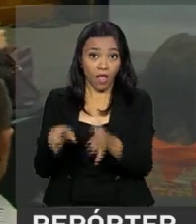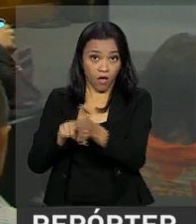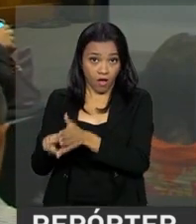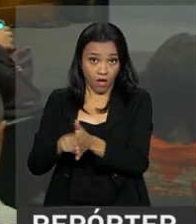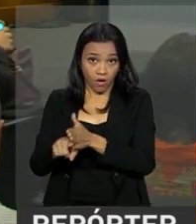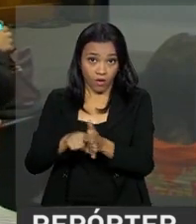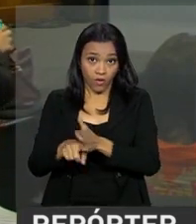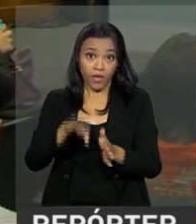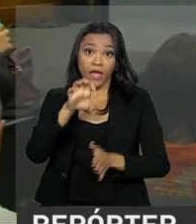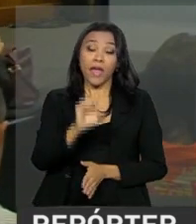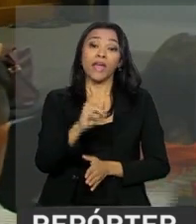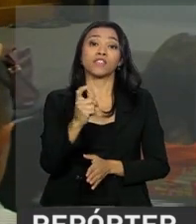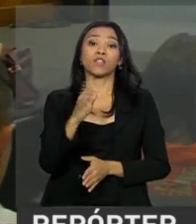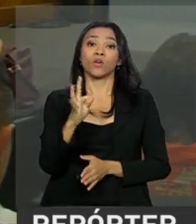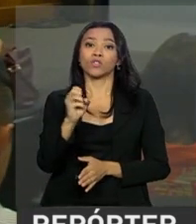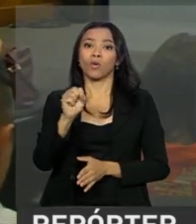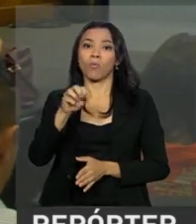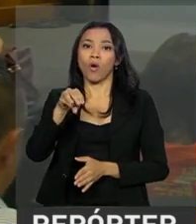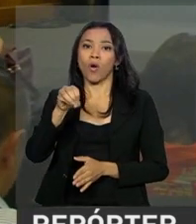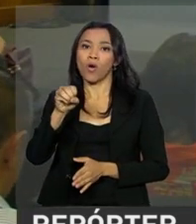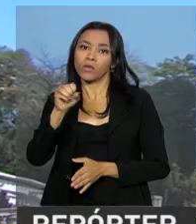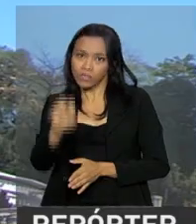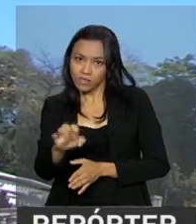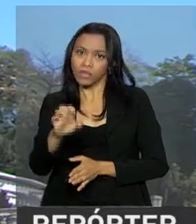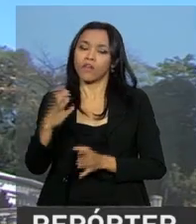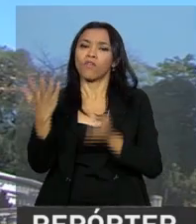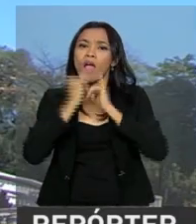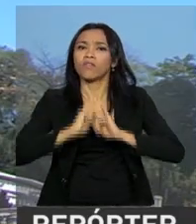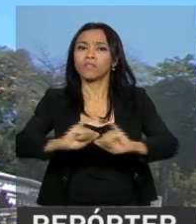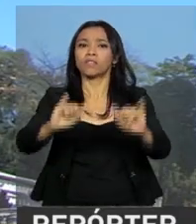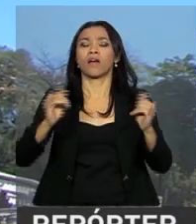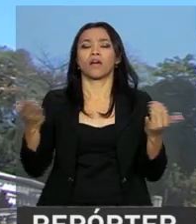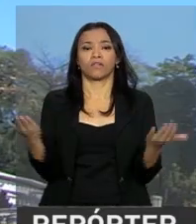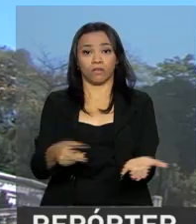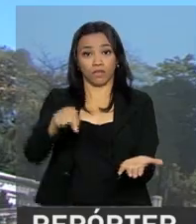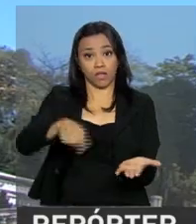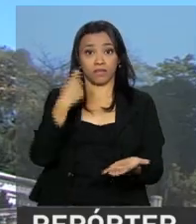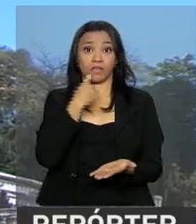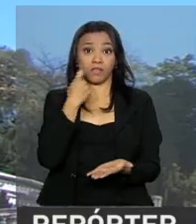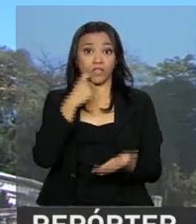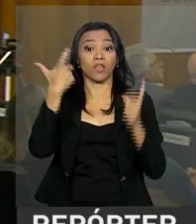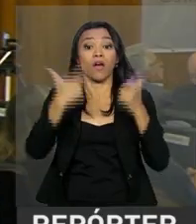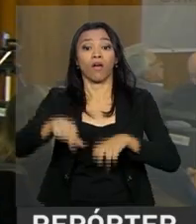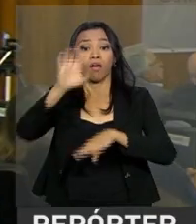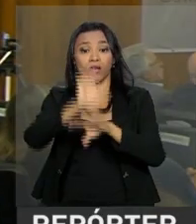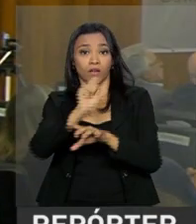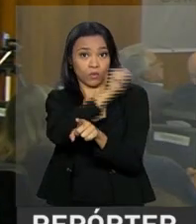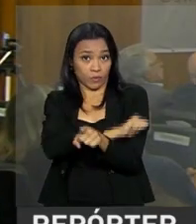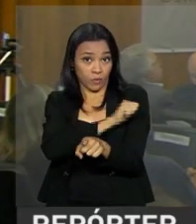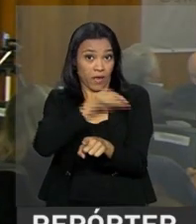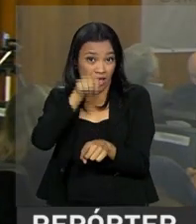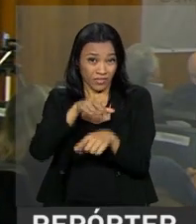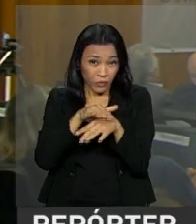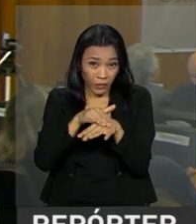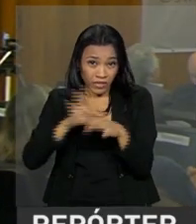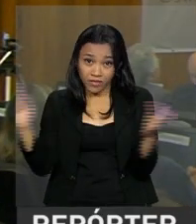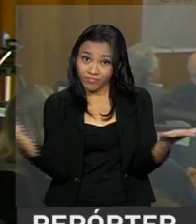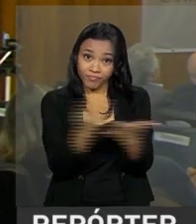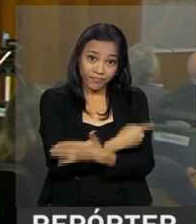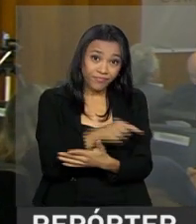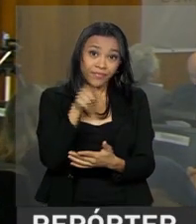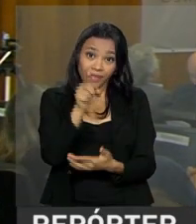contra a esquistossomose foi anunciada nesta sexta-feira pelo Instituto Osvaldo Cruz no Rio de Janeiro a doença é causada pelo